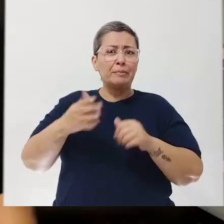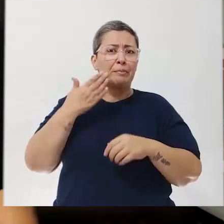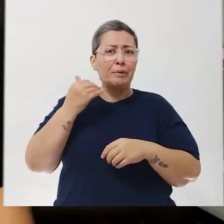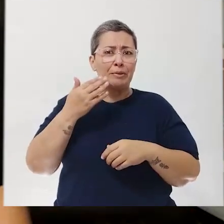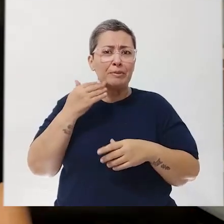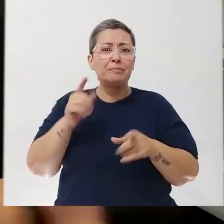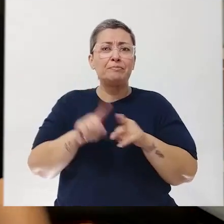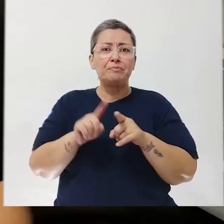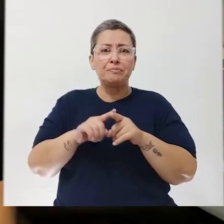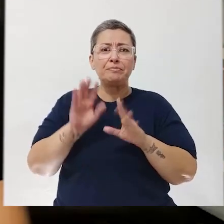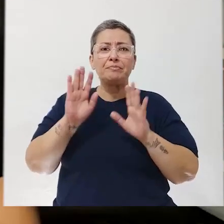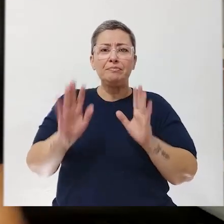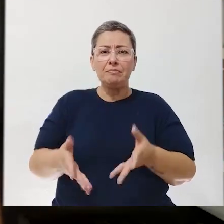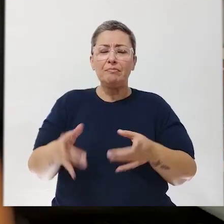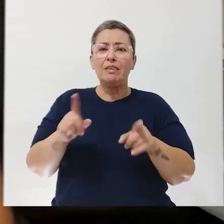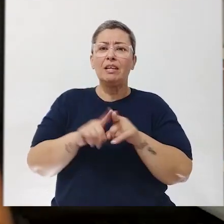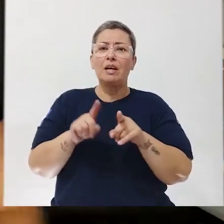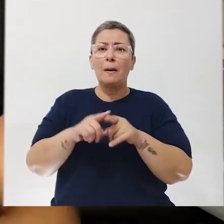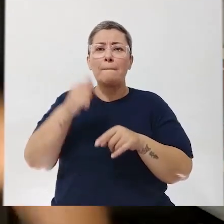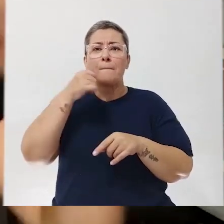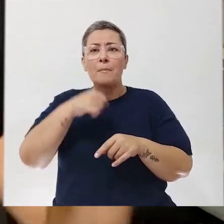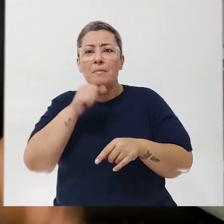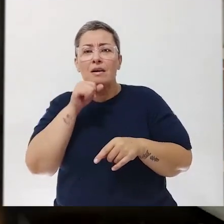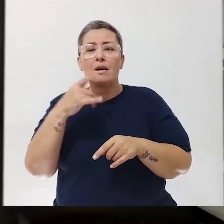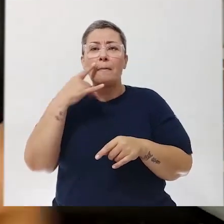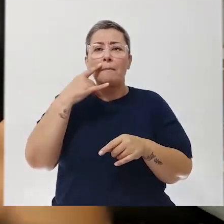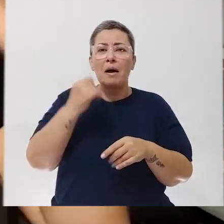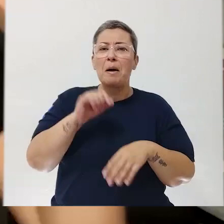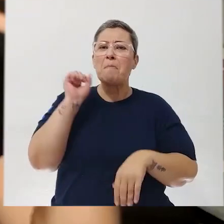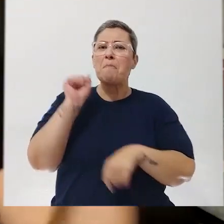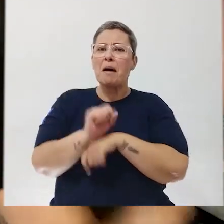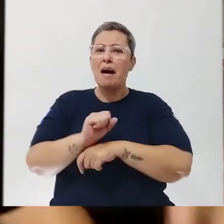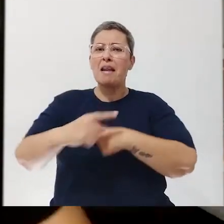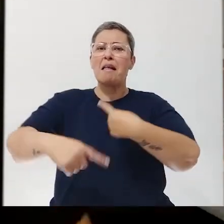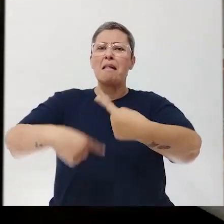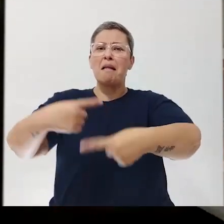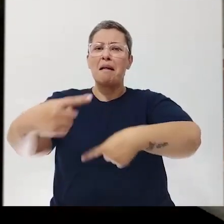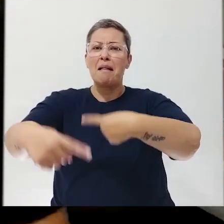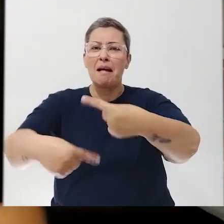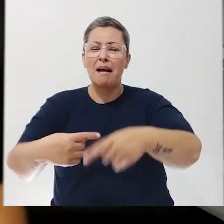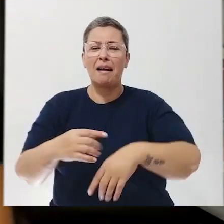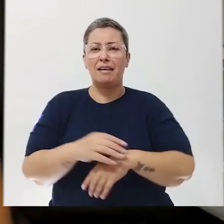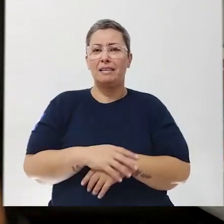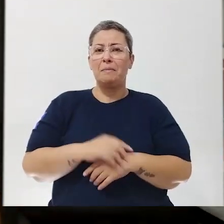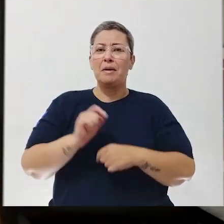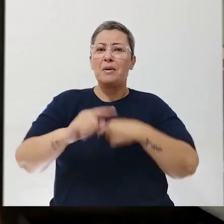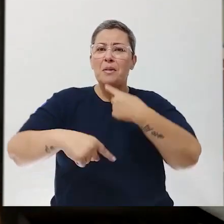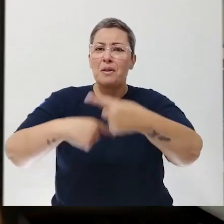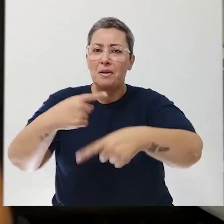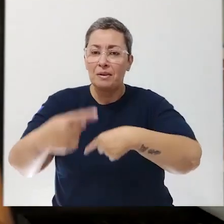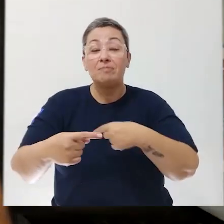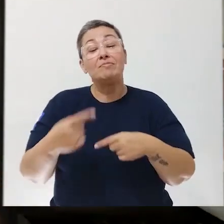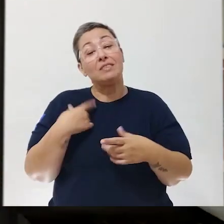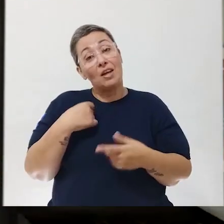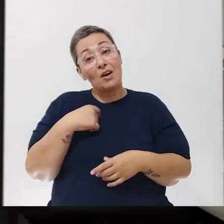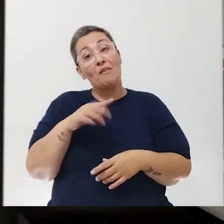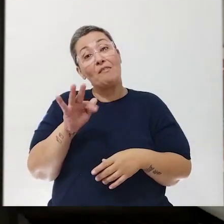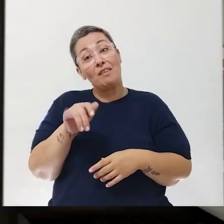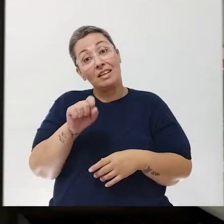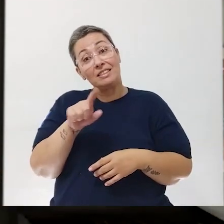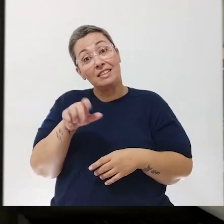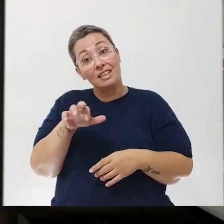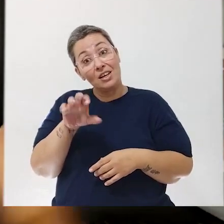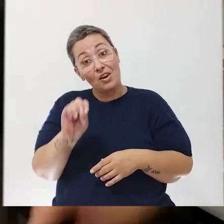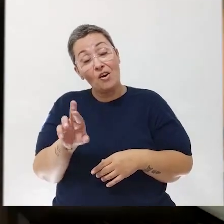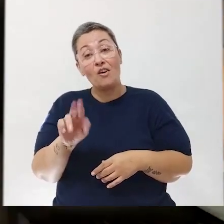já ouviu muito, né? Quantas vezes a gente já não ouviu uma mãe ou pai falar: para de fazer hora, menino? Fazer hora quer